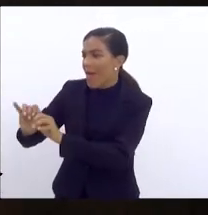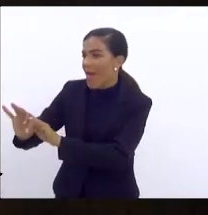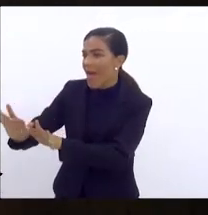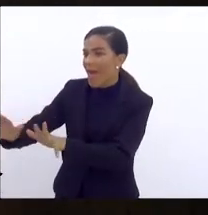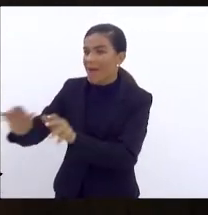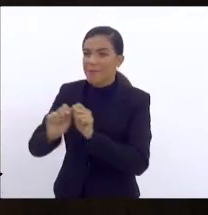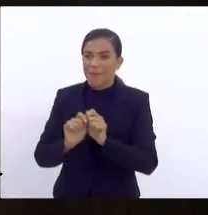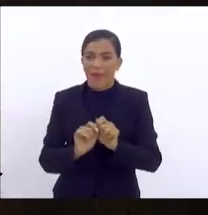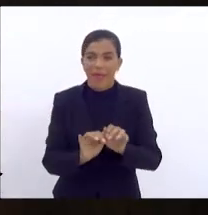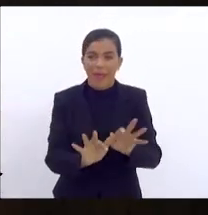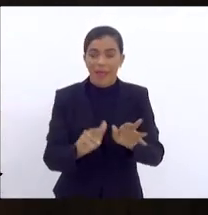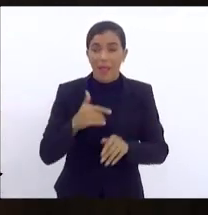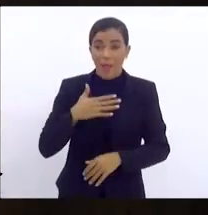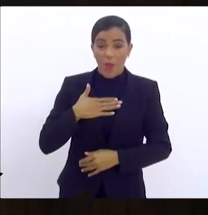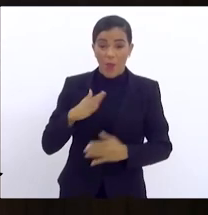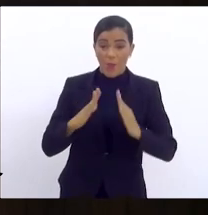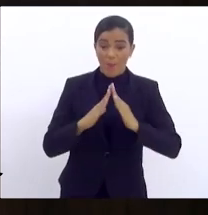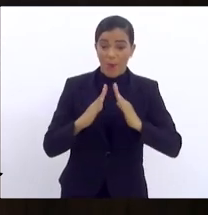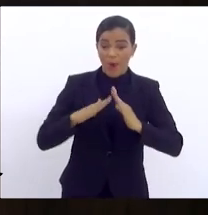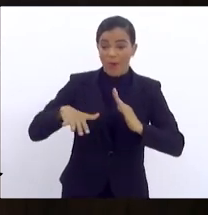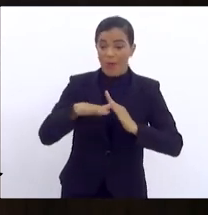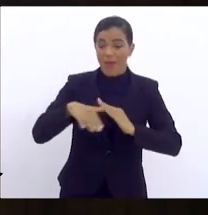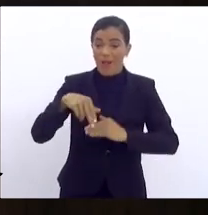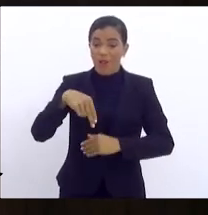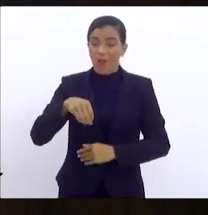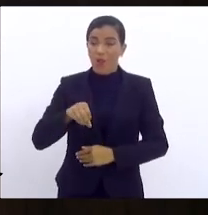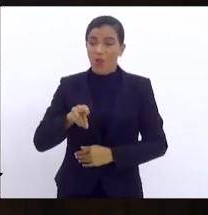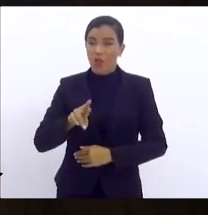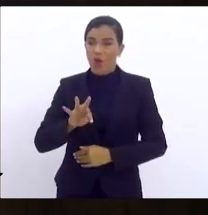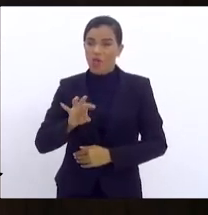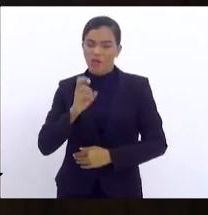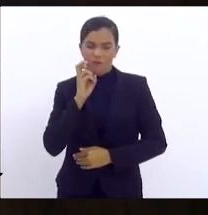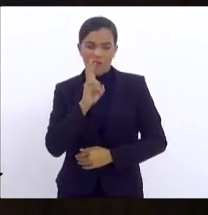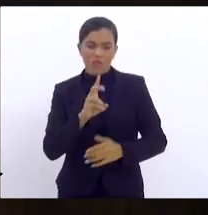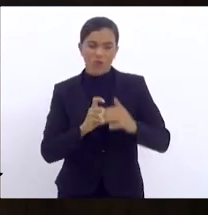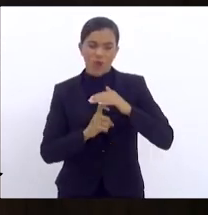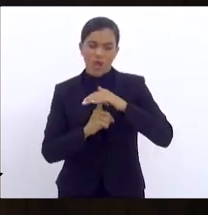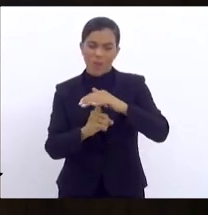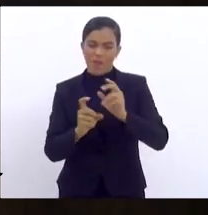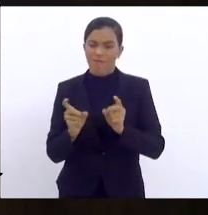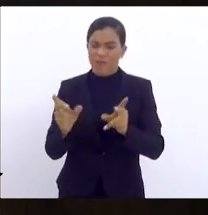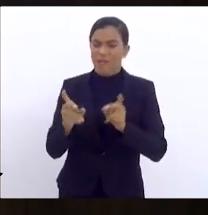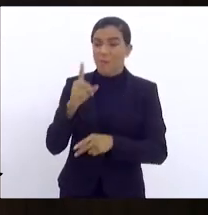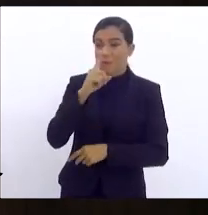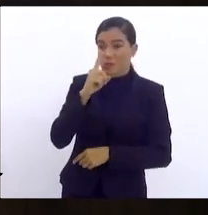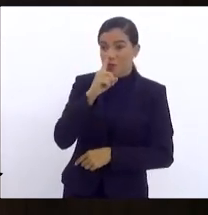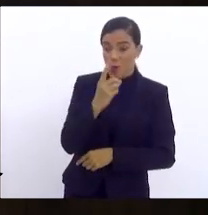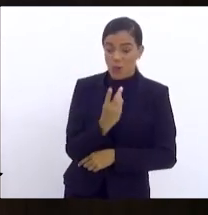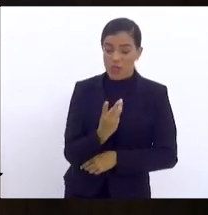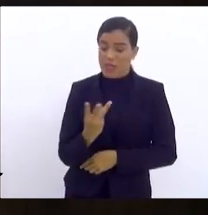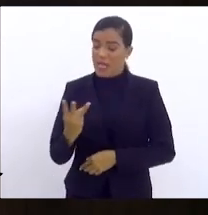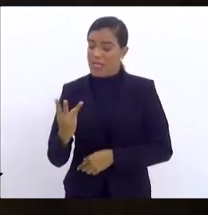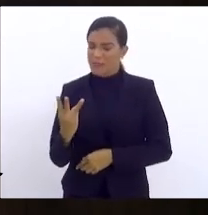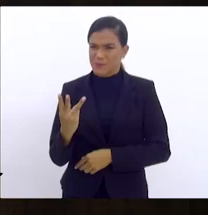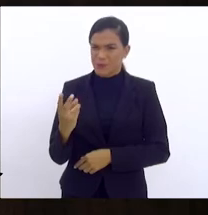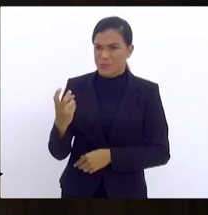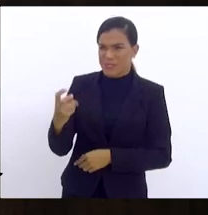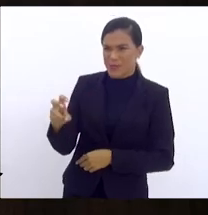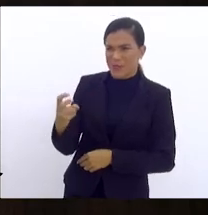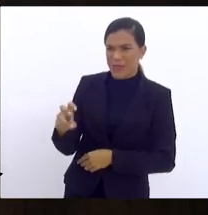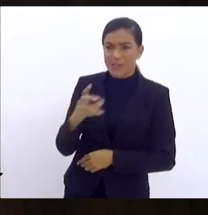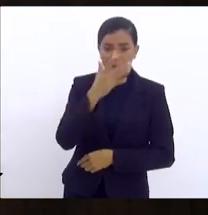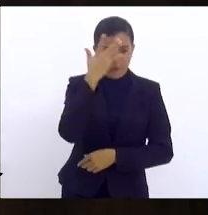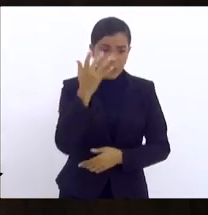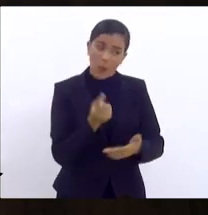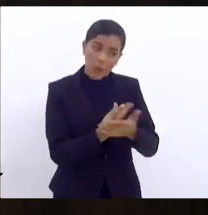por exemplo moro na zona norte eu vejo muitas vezes um camelô vendendo três pacotes de biscoito por r$ 5 mas a pessoa compra